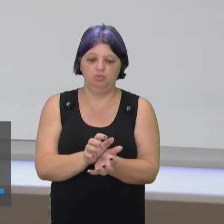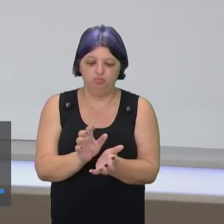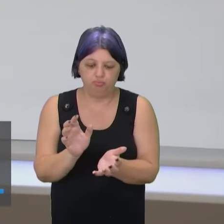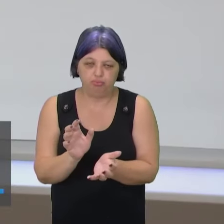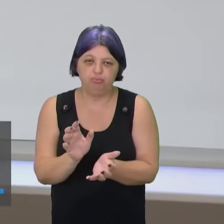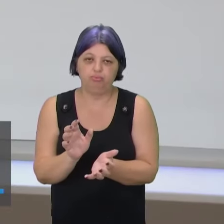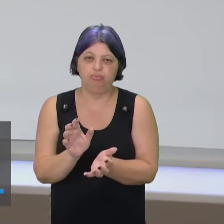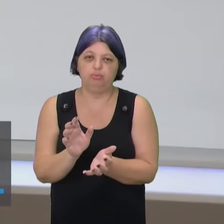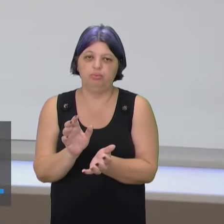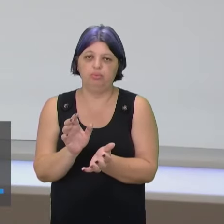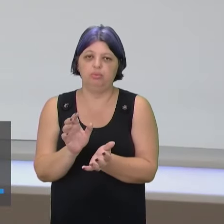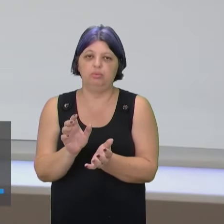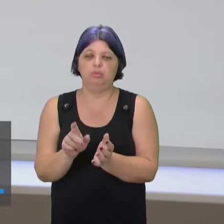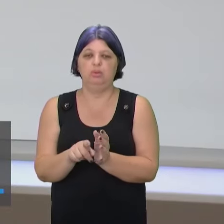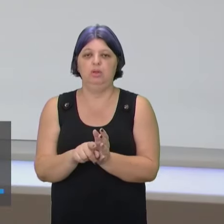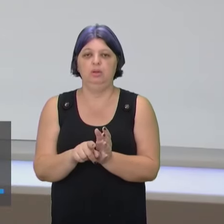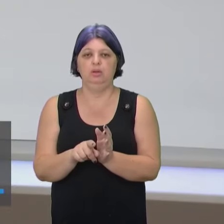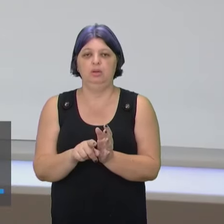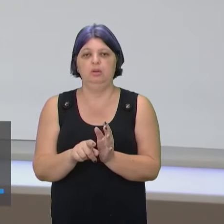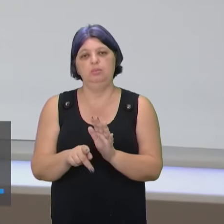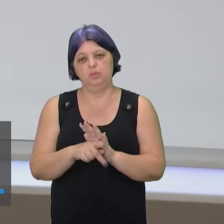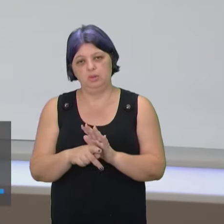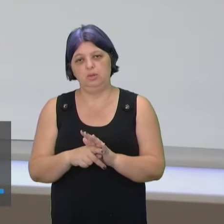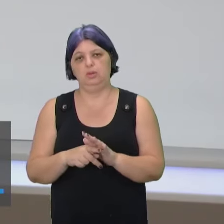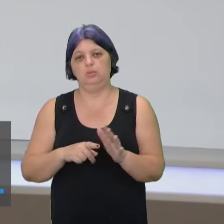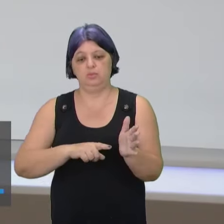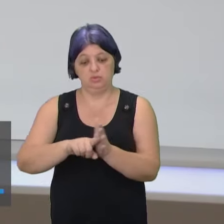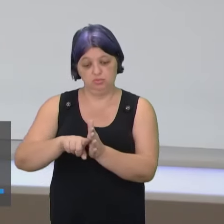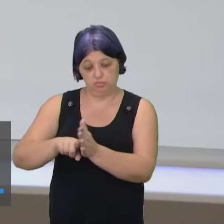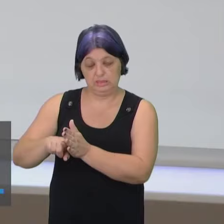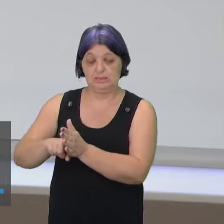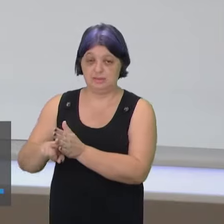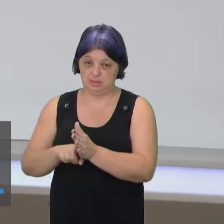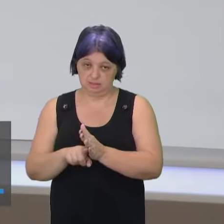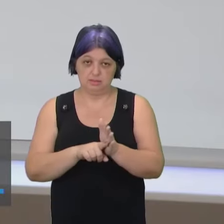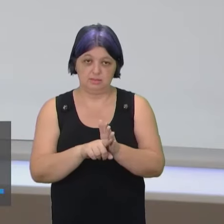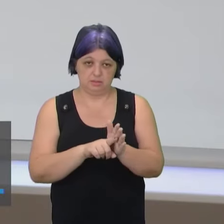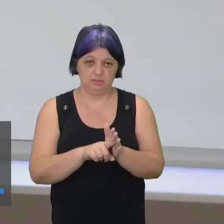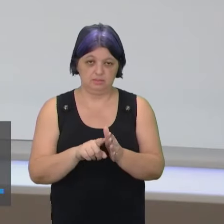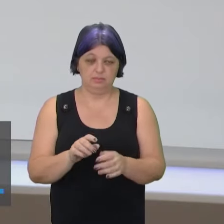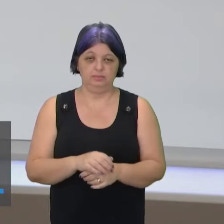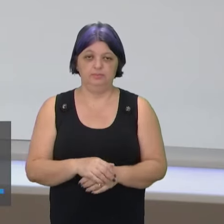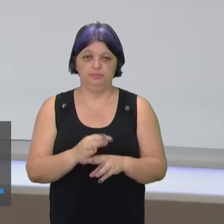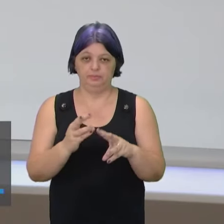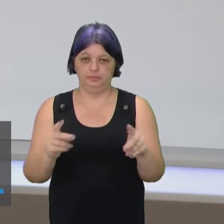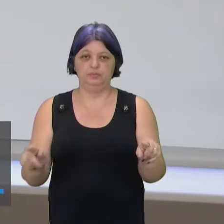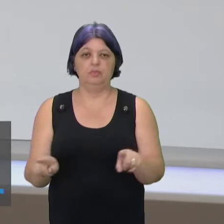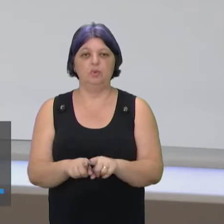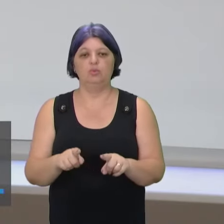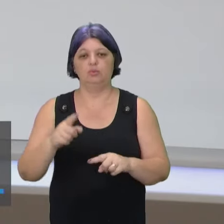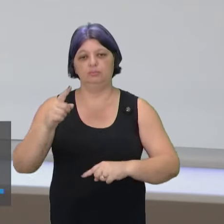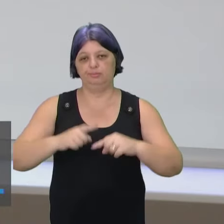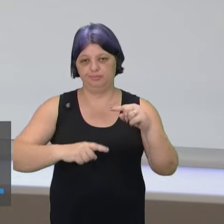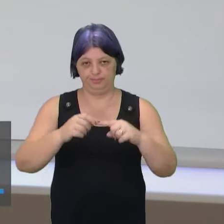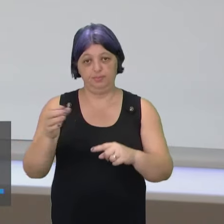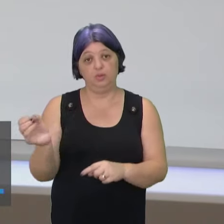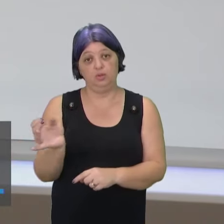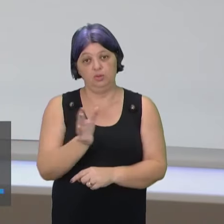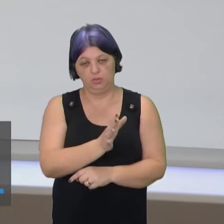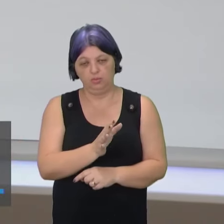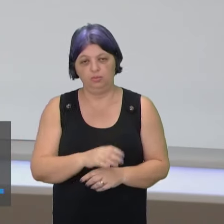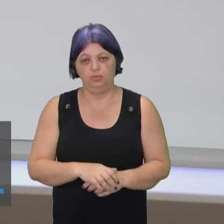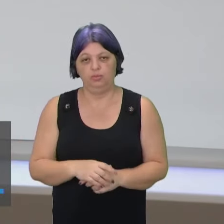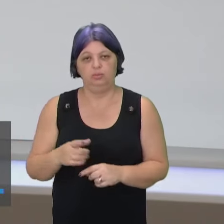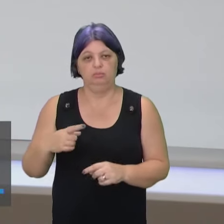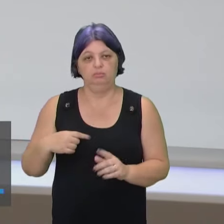conhecimentos do astrônomo, né? De astronomia, mas a gente tem uns instrumentos hoje mais sofisticados que usam